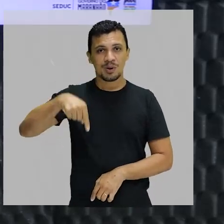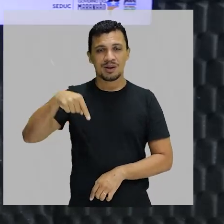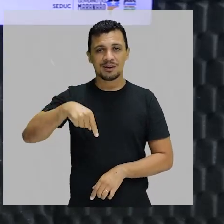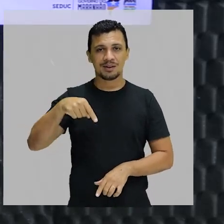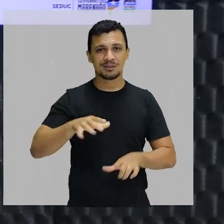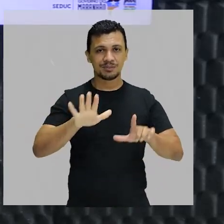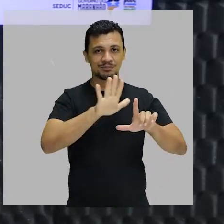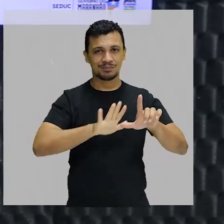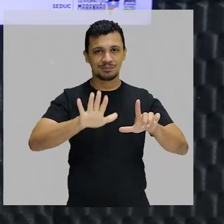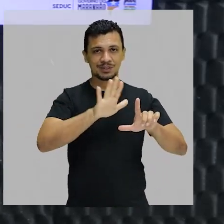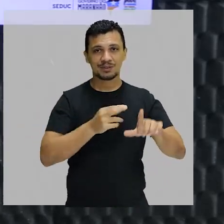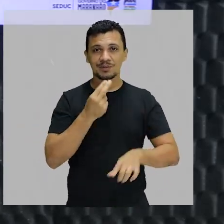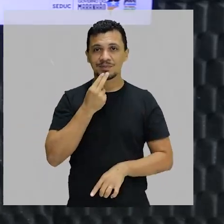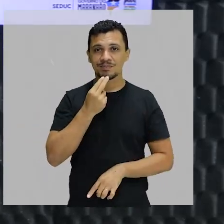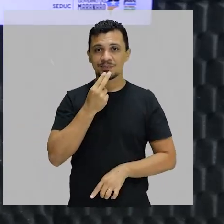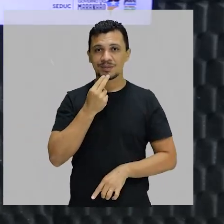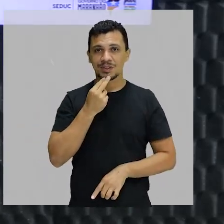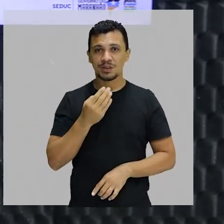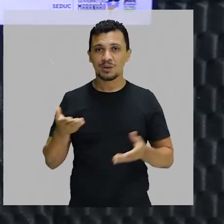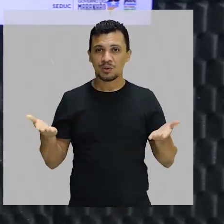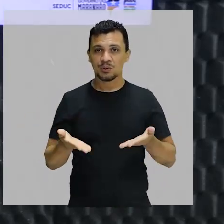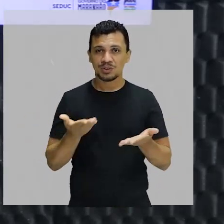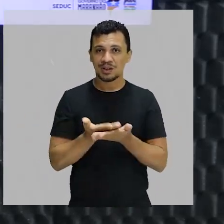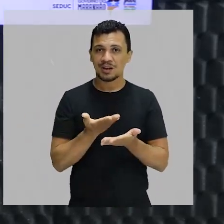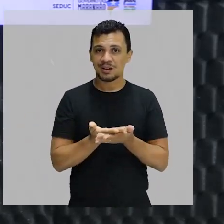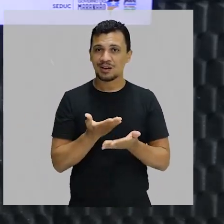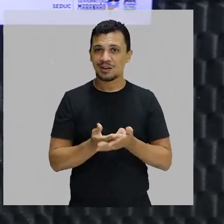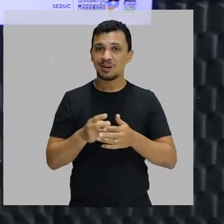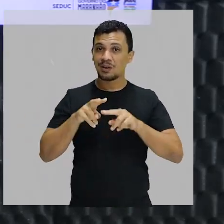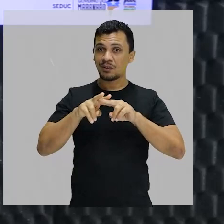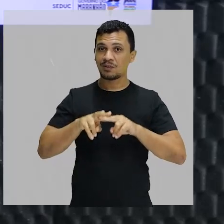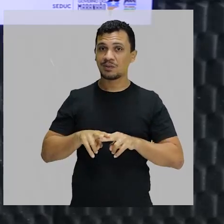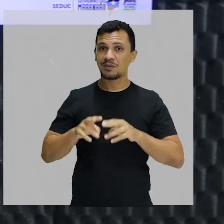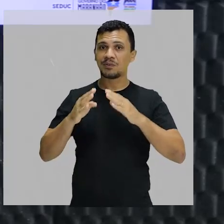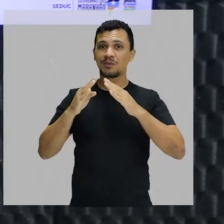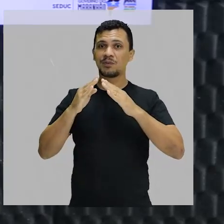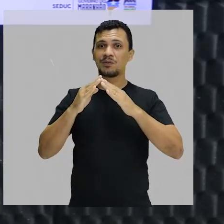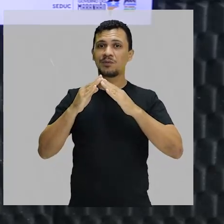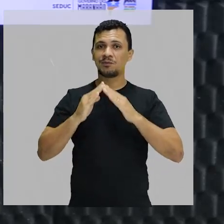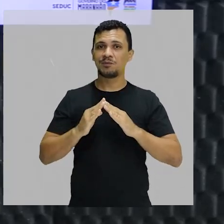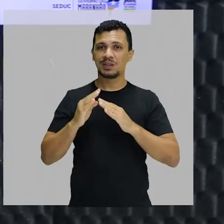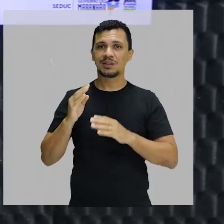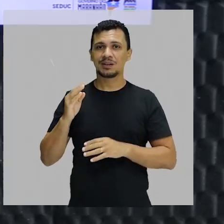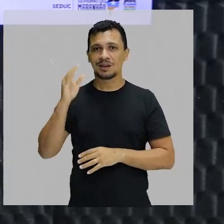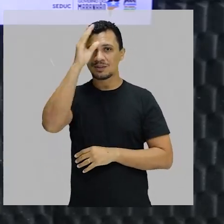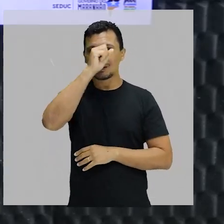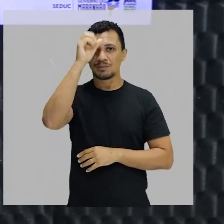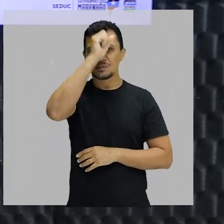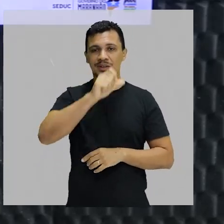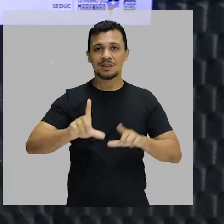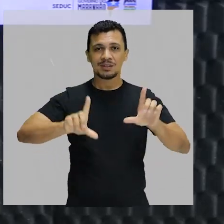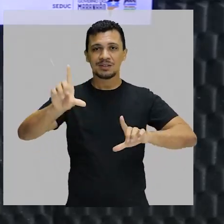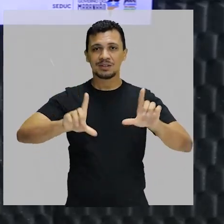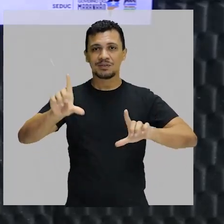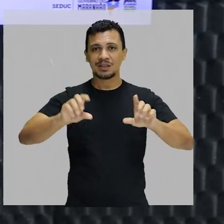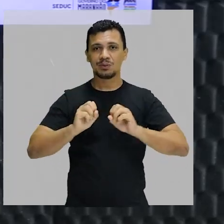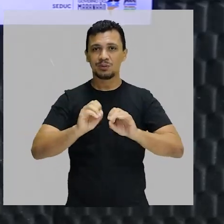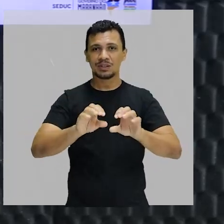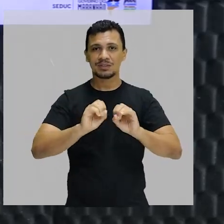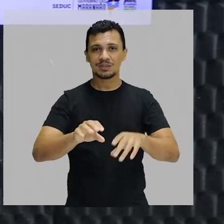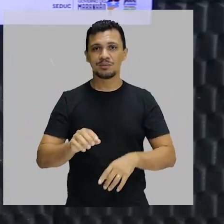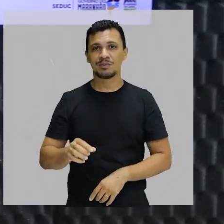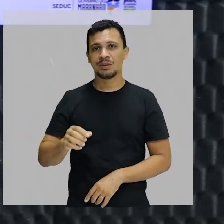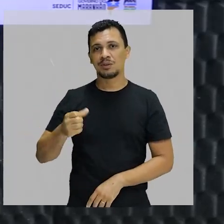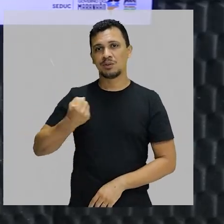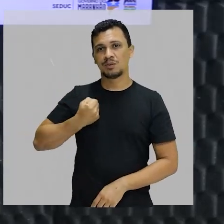estamos aqui para mais uma audioaula, para mais um hashtag Fique em Casa Aprendendo na TV Educação, canal 10.2.